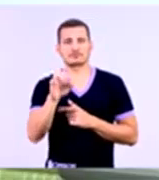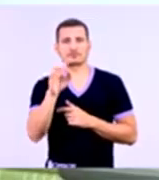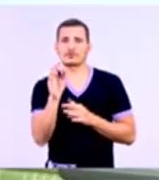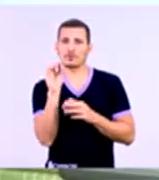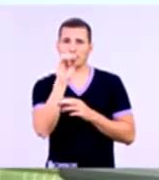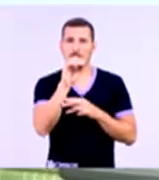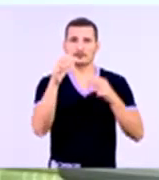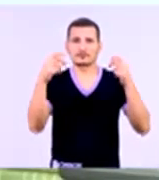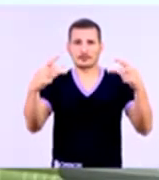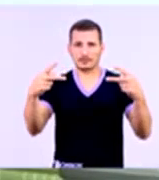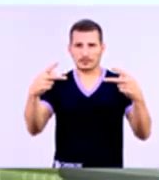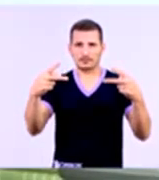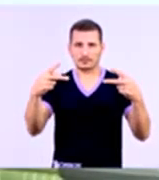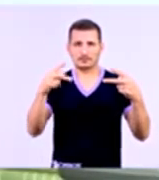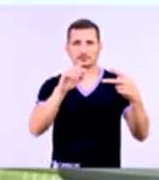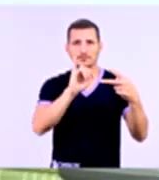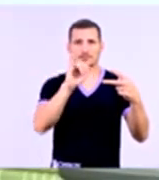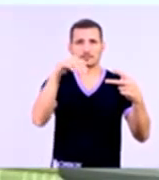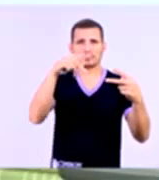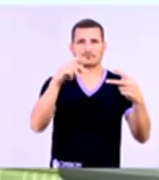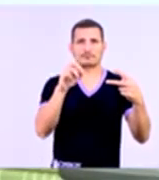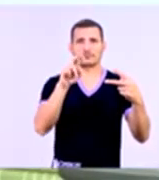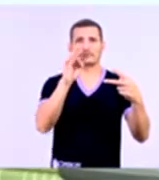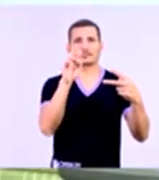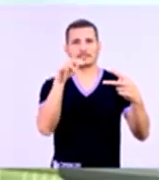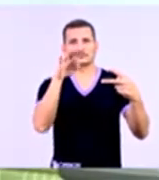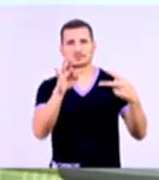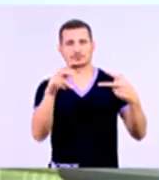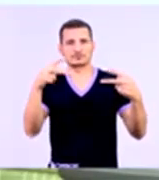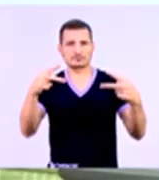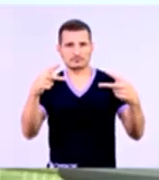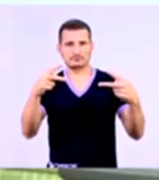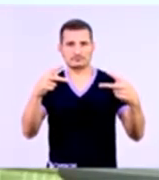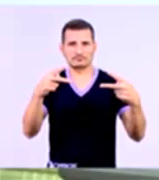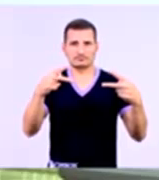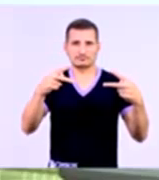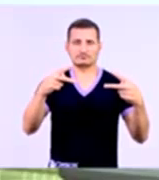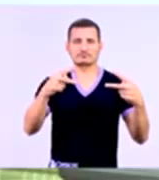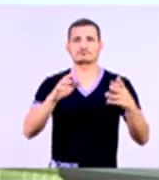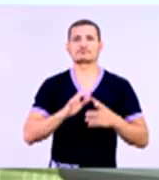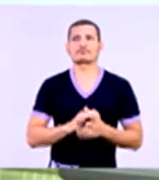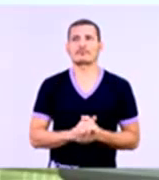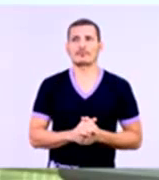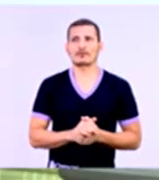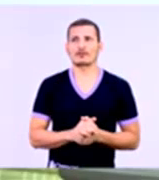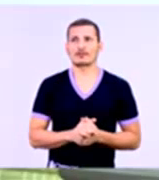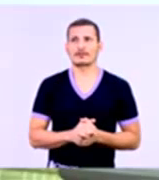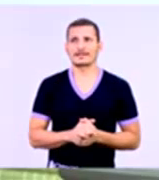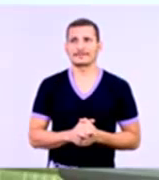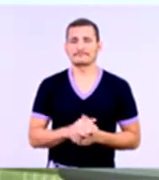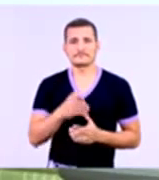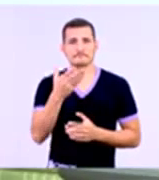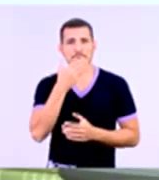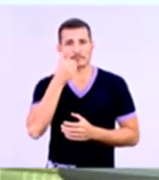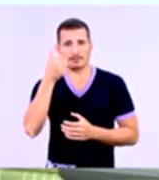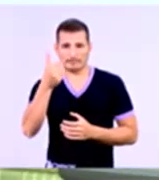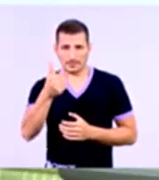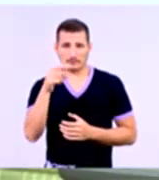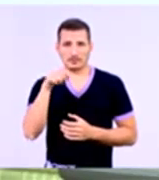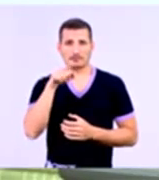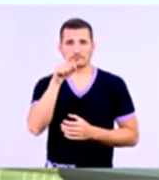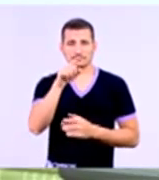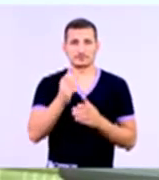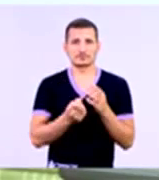que há o conflito, o important. Então, ele vai ignorar um e só aceitar o outro. Mas a melhor forma é você